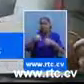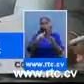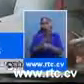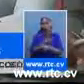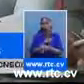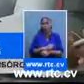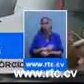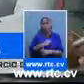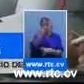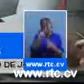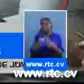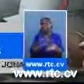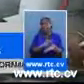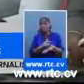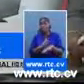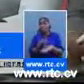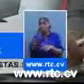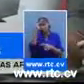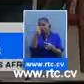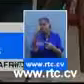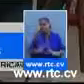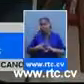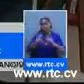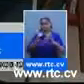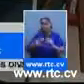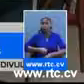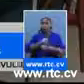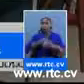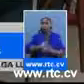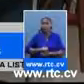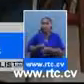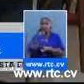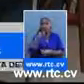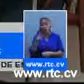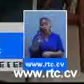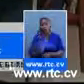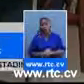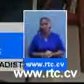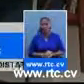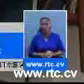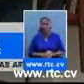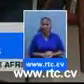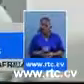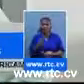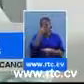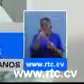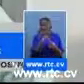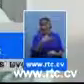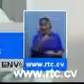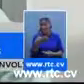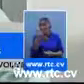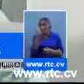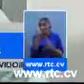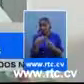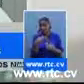é sensibilizar sobre os Objetivos de Desenvolvimento Sustentável da ONU. São 17 objetivos que